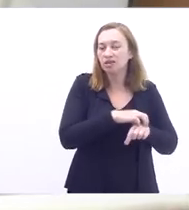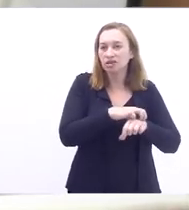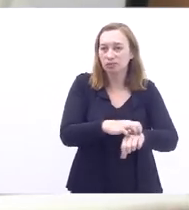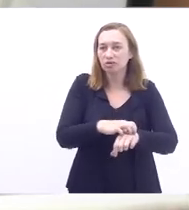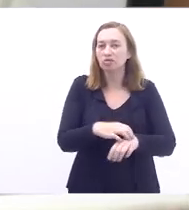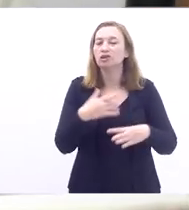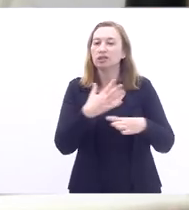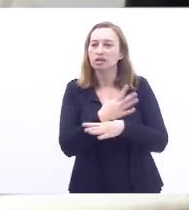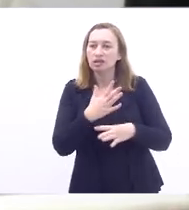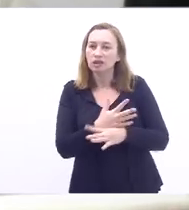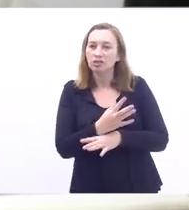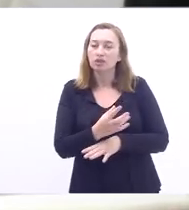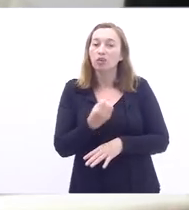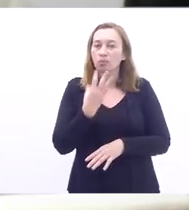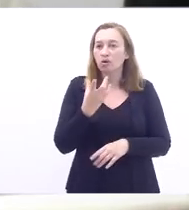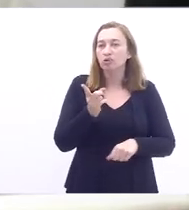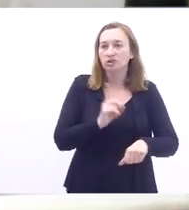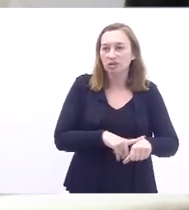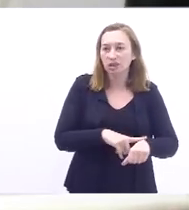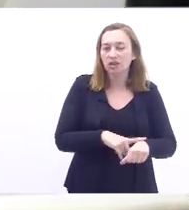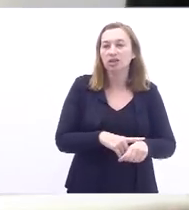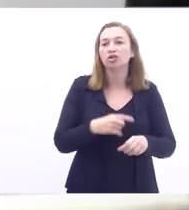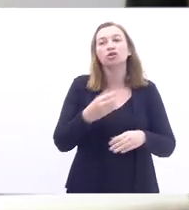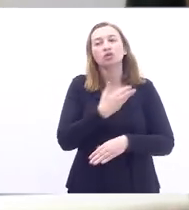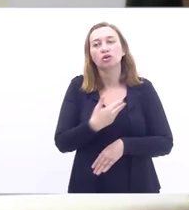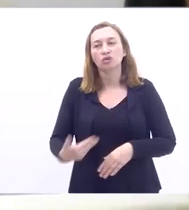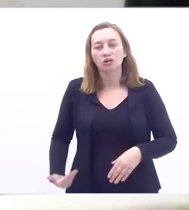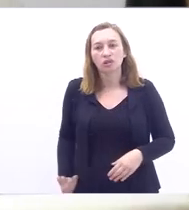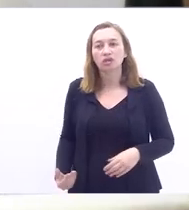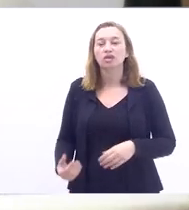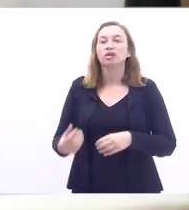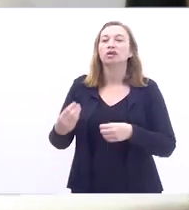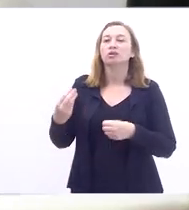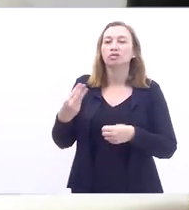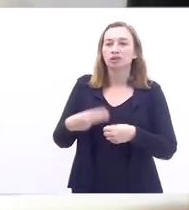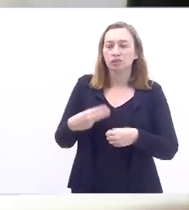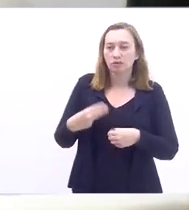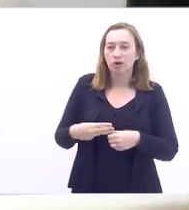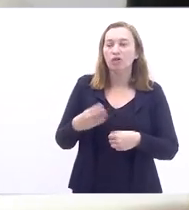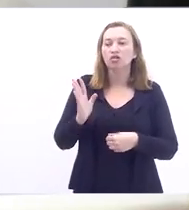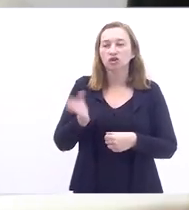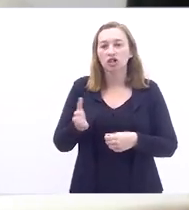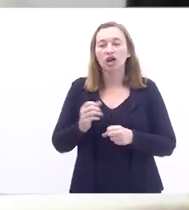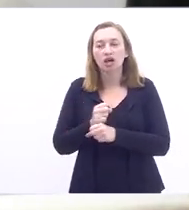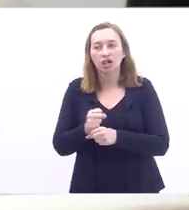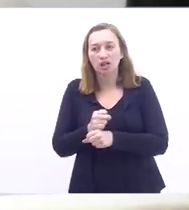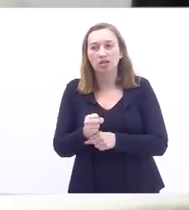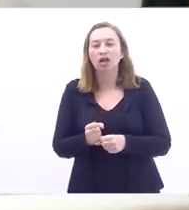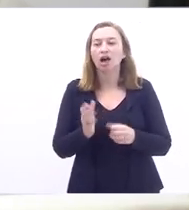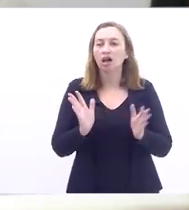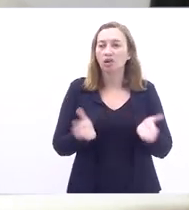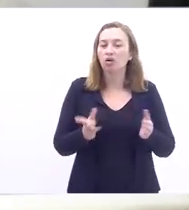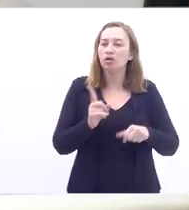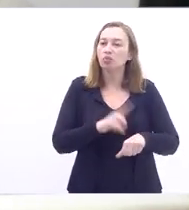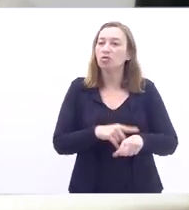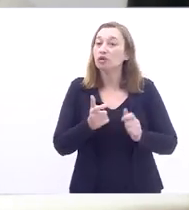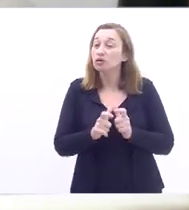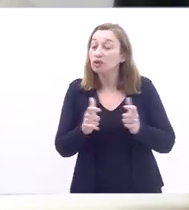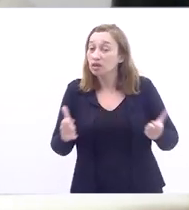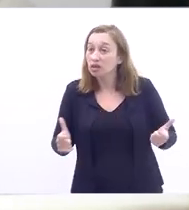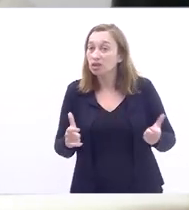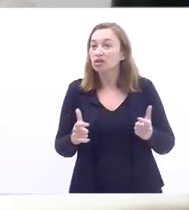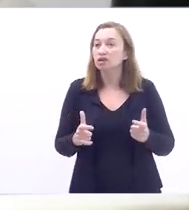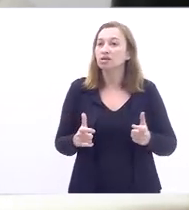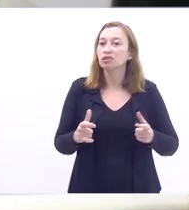né Acho que são bom tempo desde o governo da prefeitura municipal anterior a gente já enfrenta isso agora tem um momento muito grande